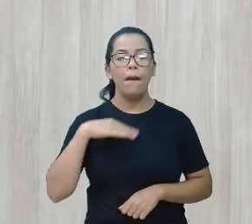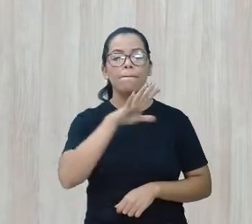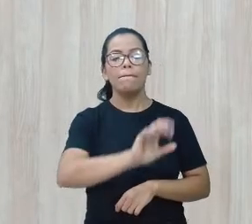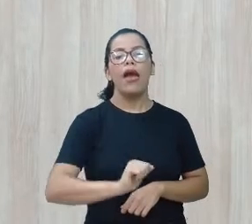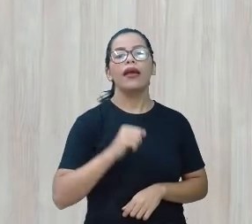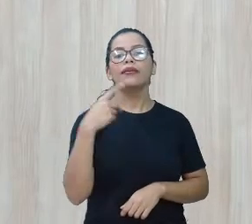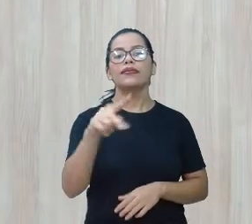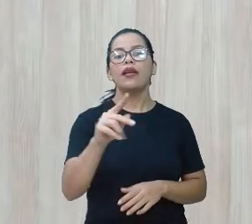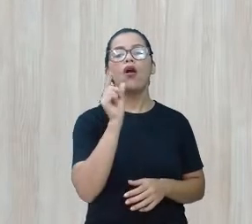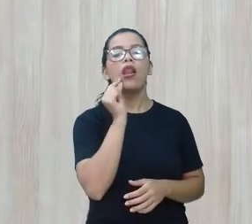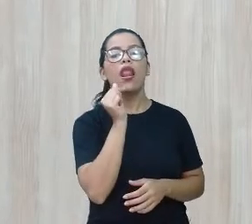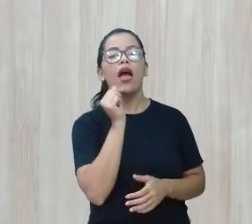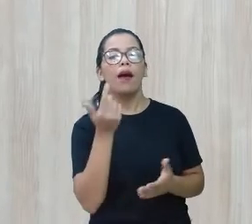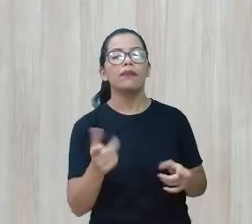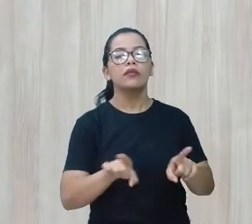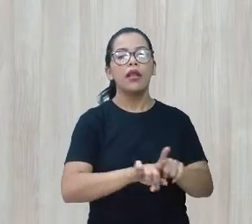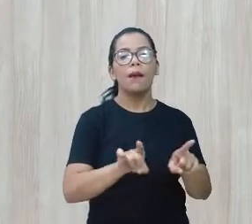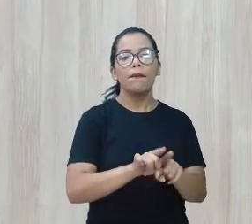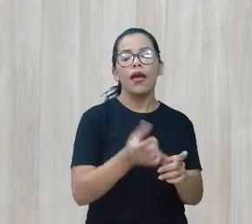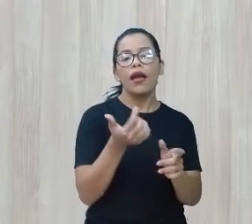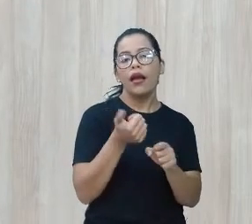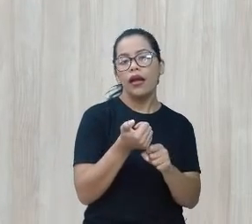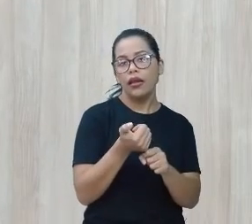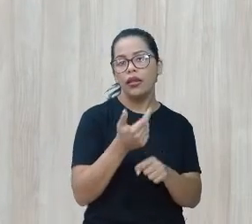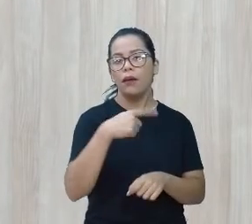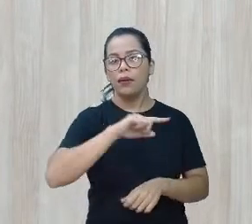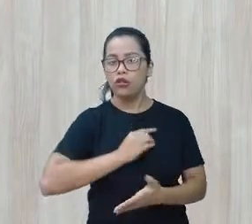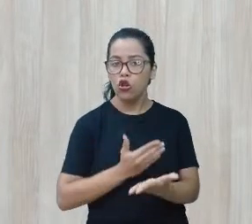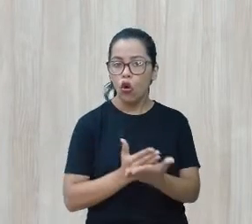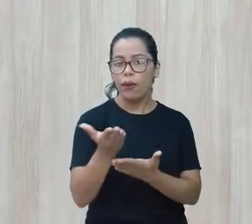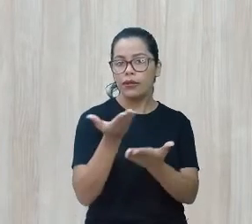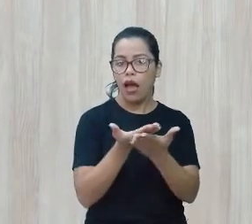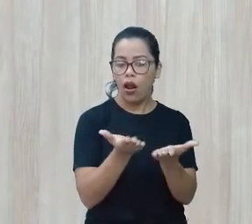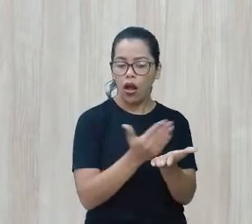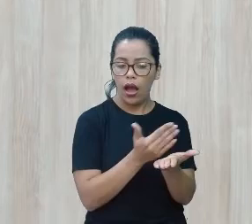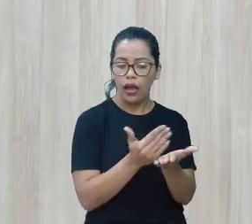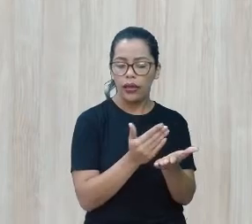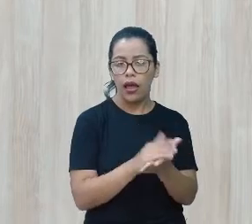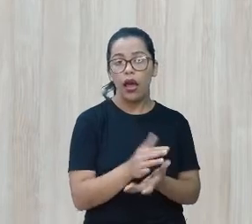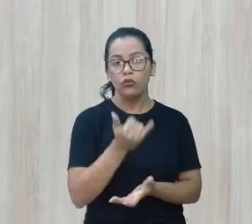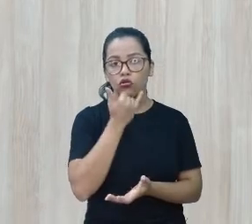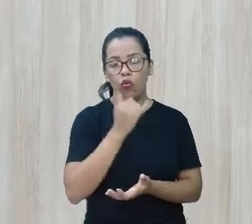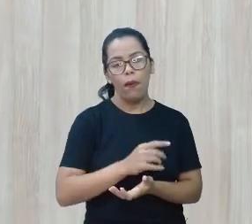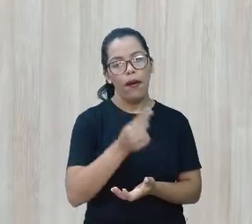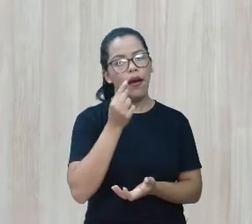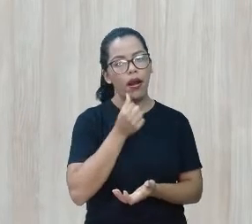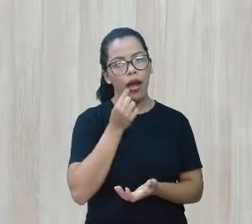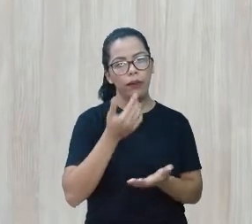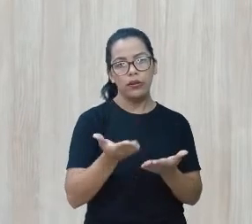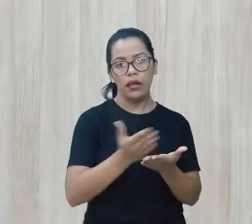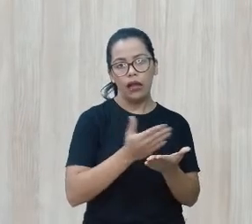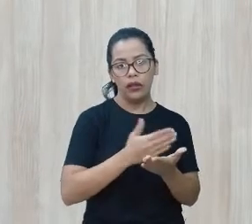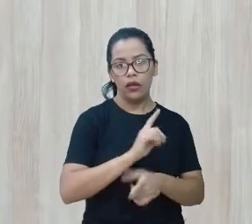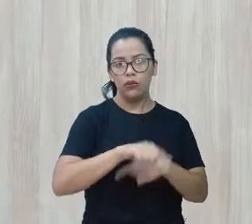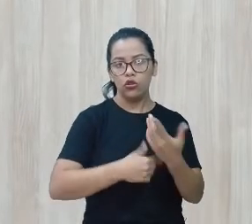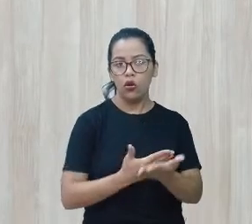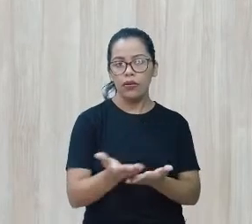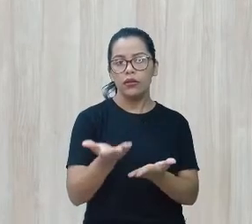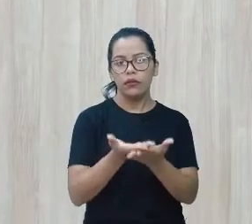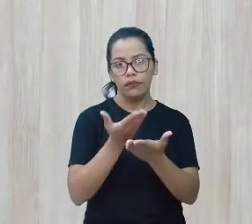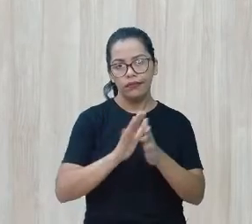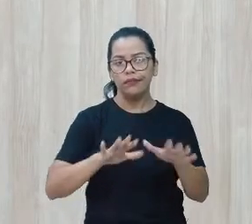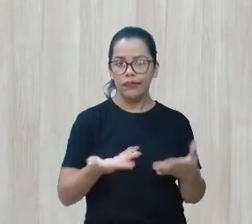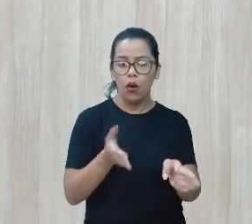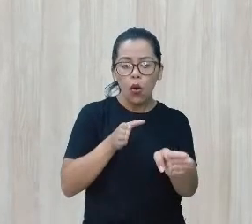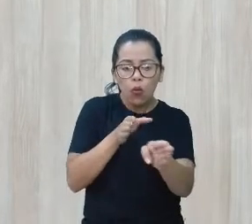seu lápis e a sua caneta para a gente começar a nossa aula, né? O lápis e o seu caderno, perdão, para a gente começar a nossa aula. Então, eu dei uma